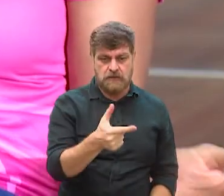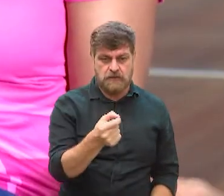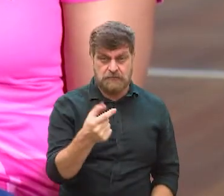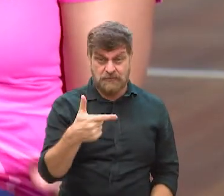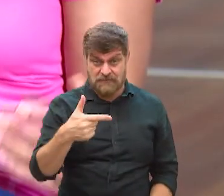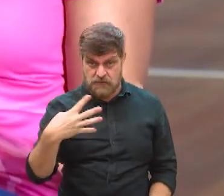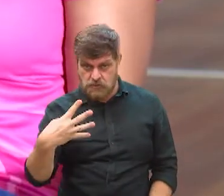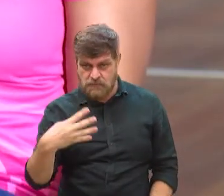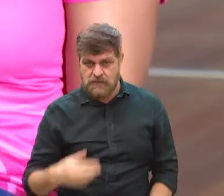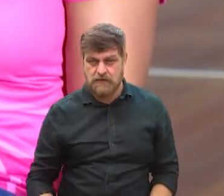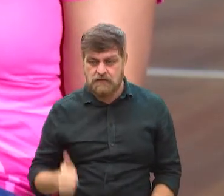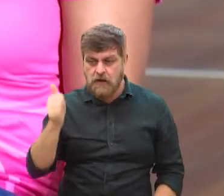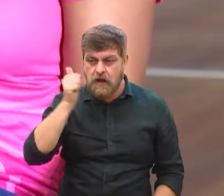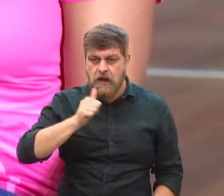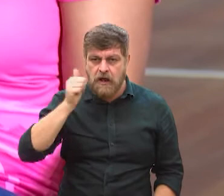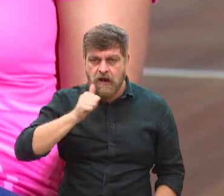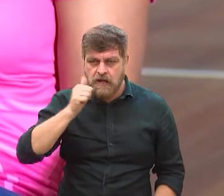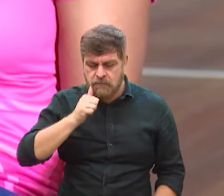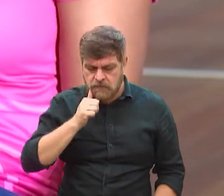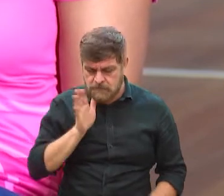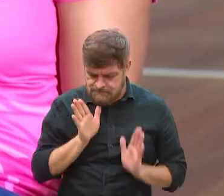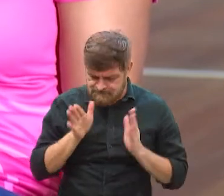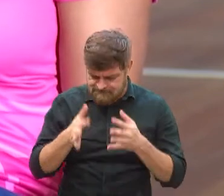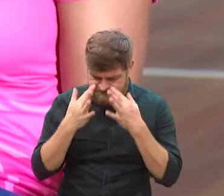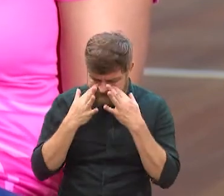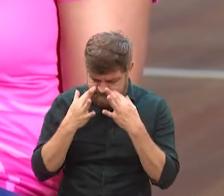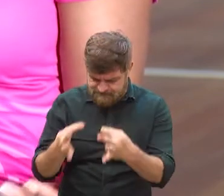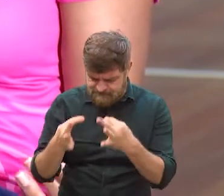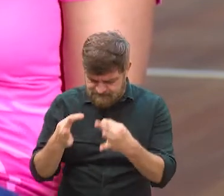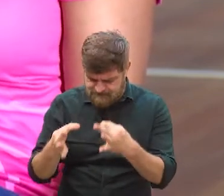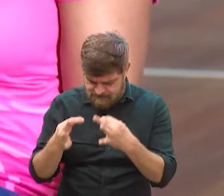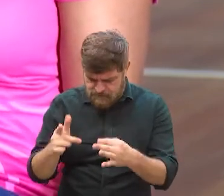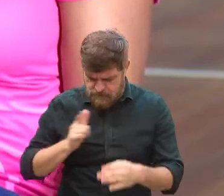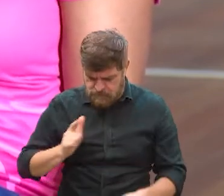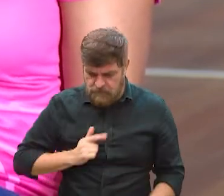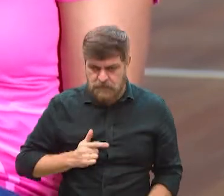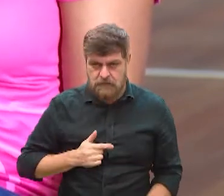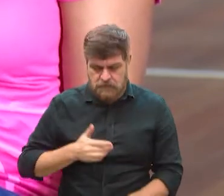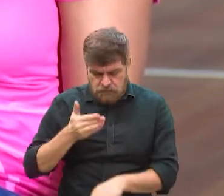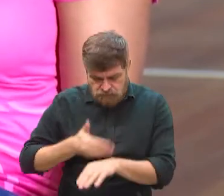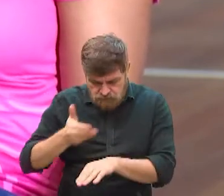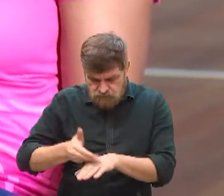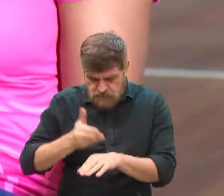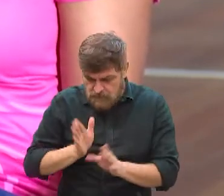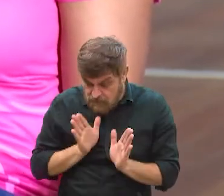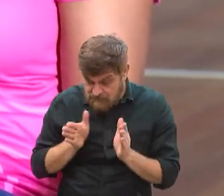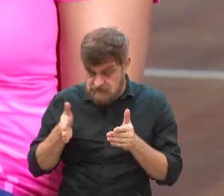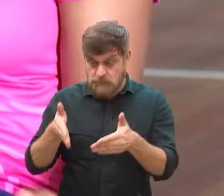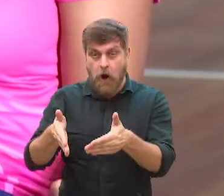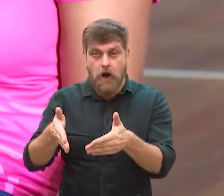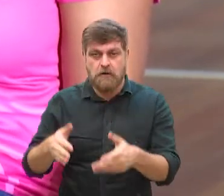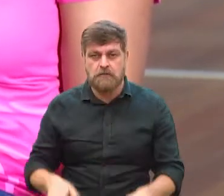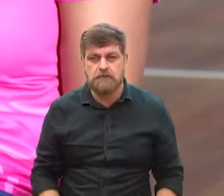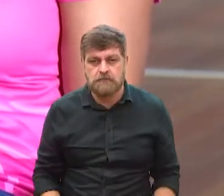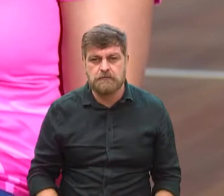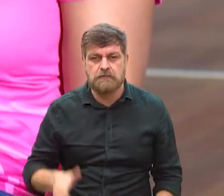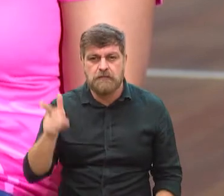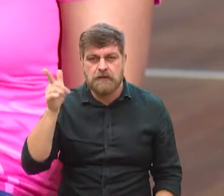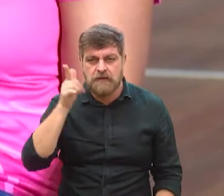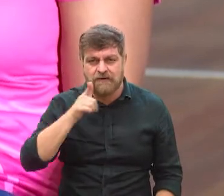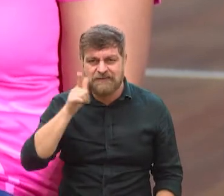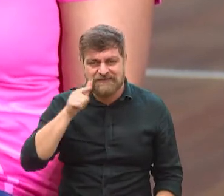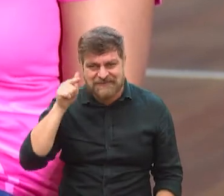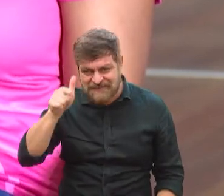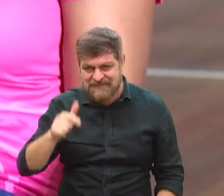as jogadoras aí todas mantendo essa cabeça, essa disciplina, esse foco, para poder